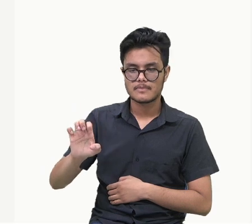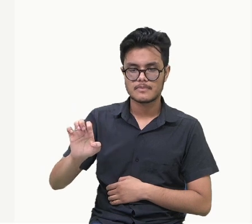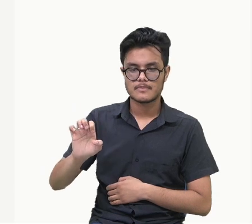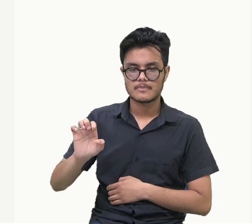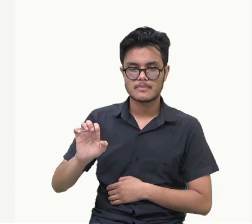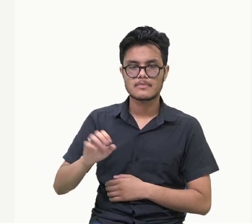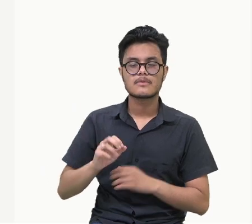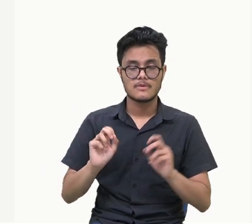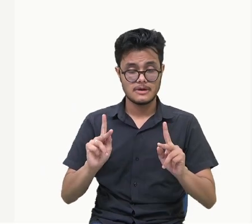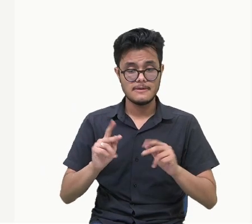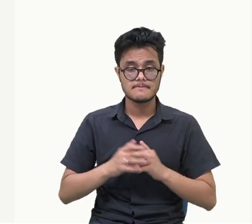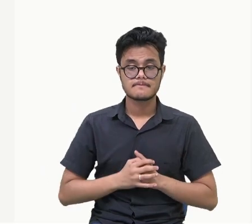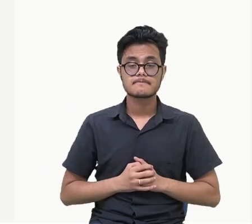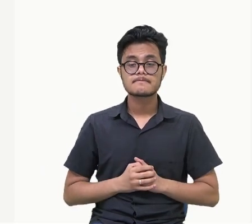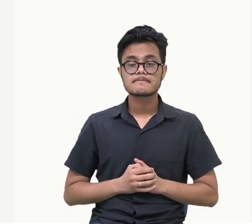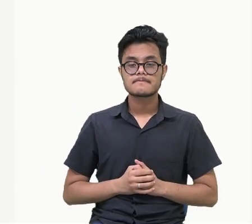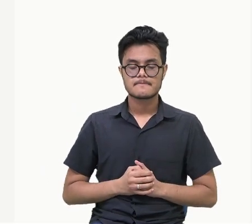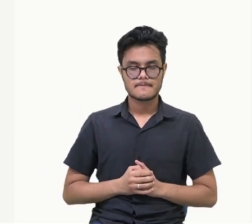independente. Muito bem.